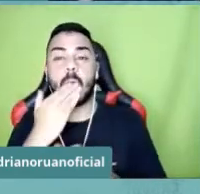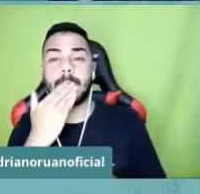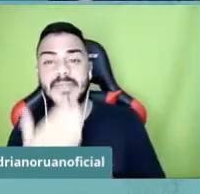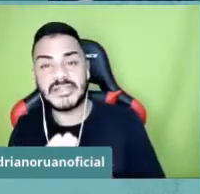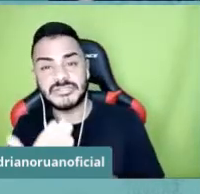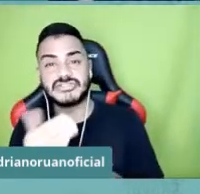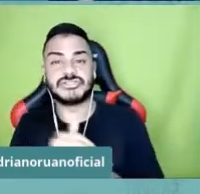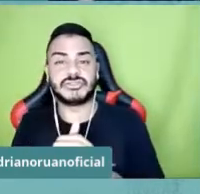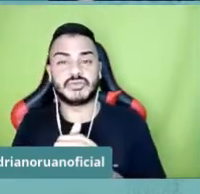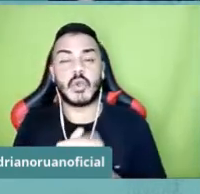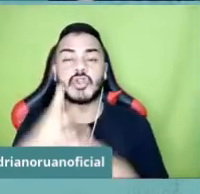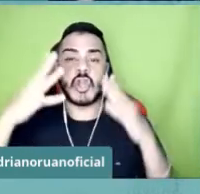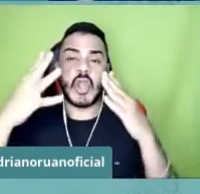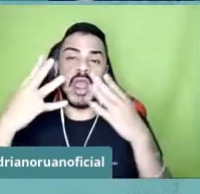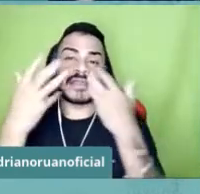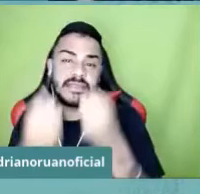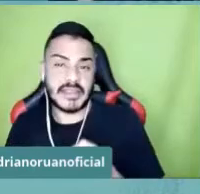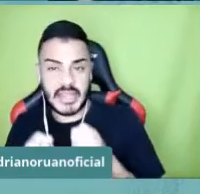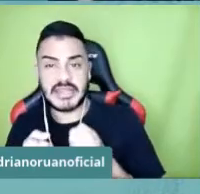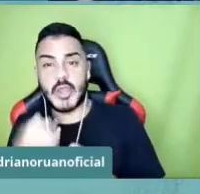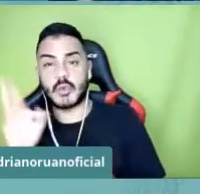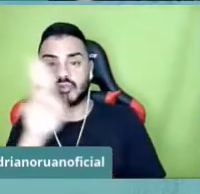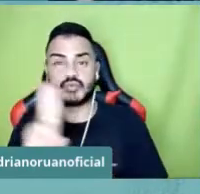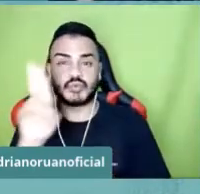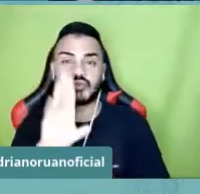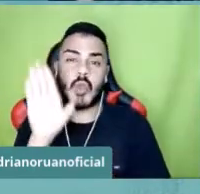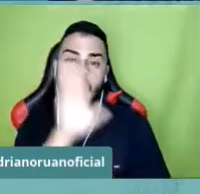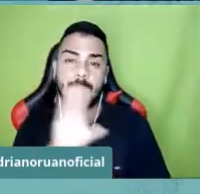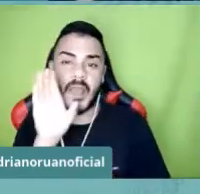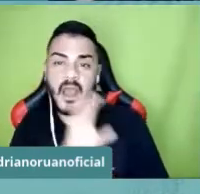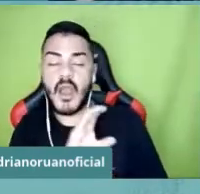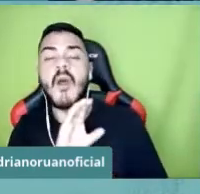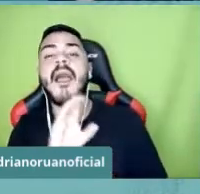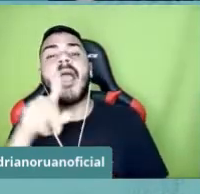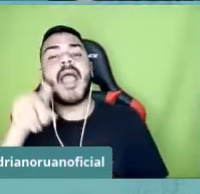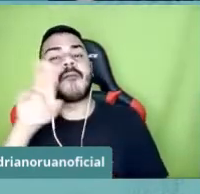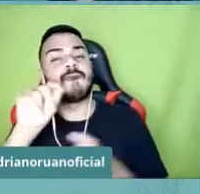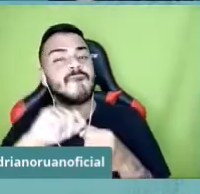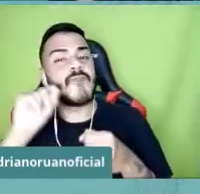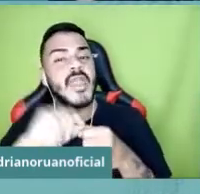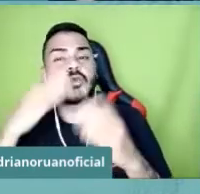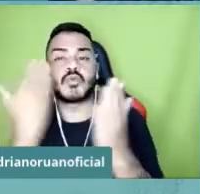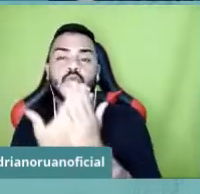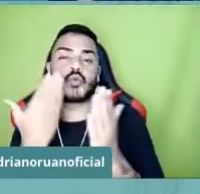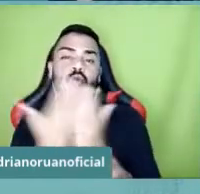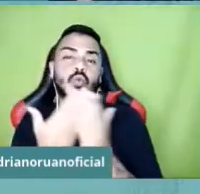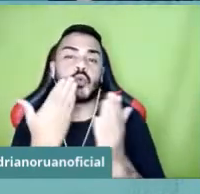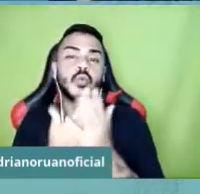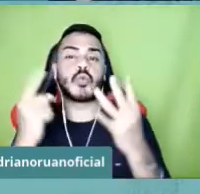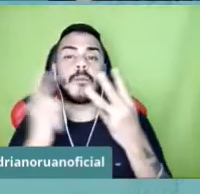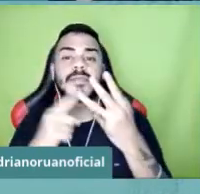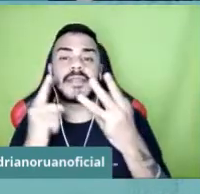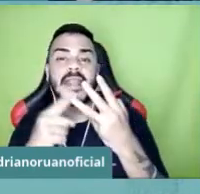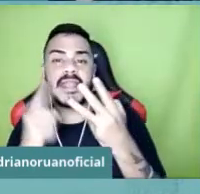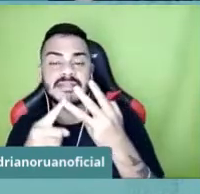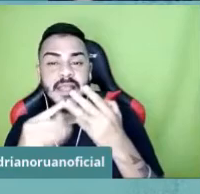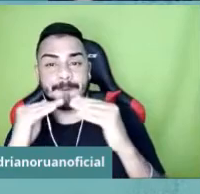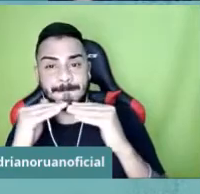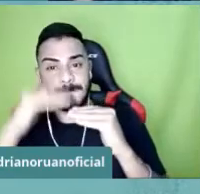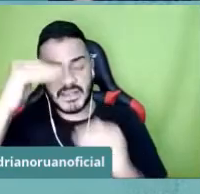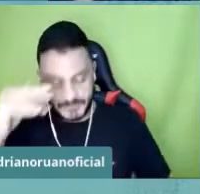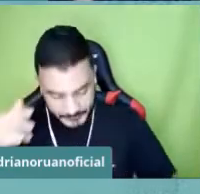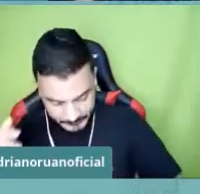de aprovação de uso emergencial, ele é feito a partir dos estudos de fase 3. Então, a partir do momento que eu